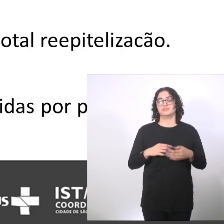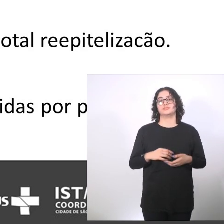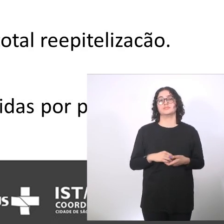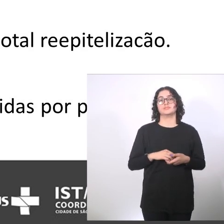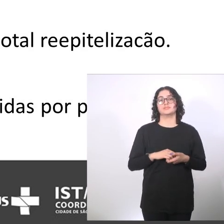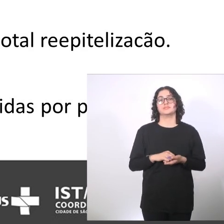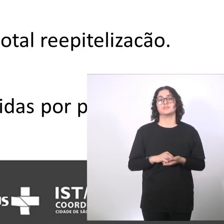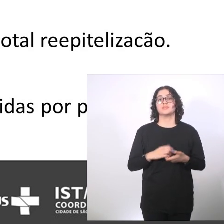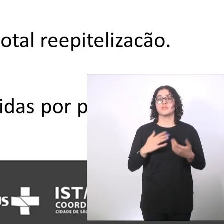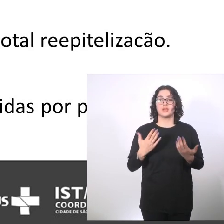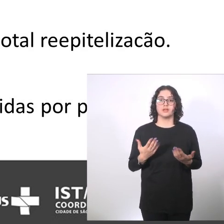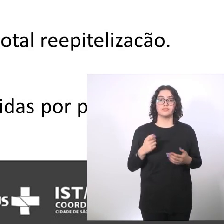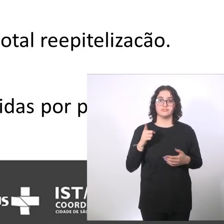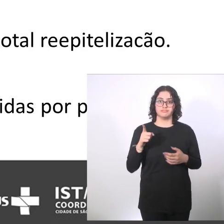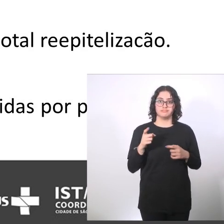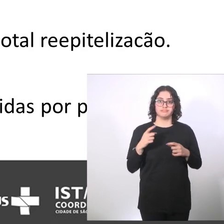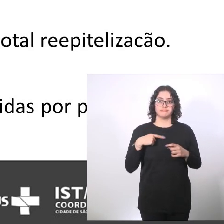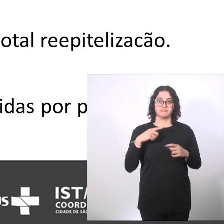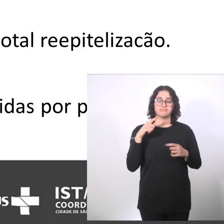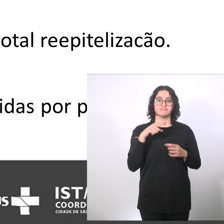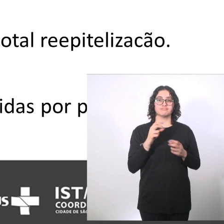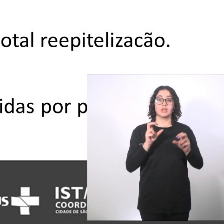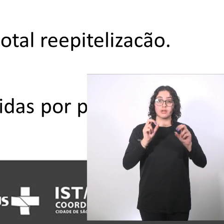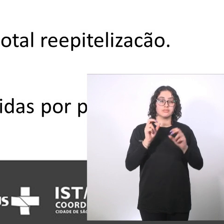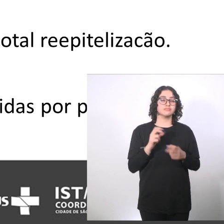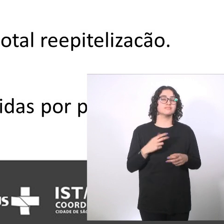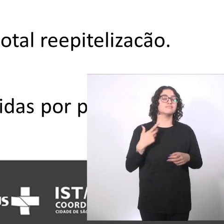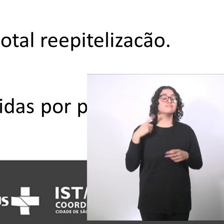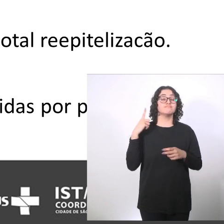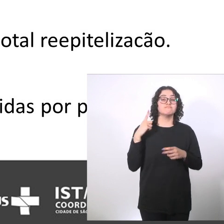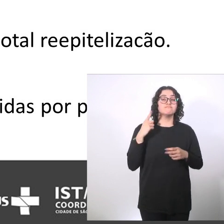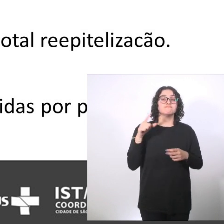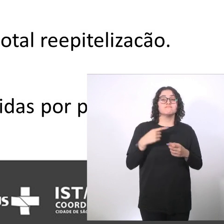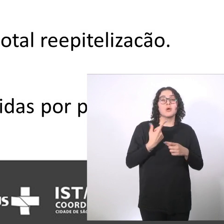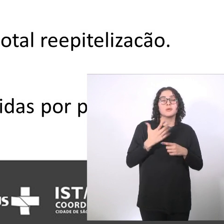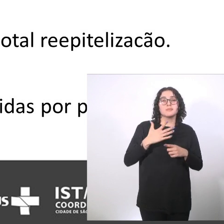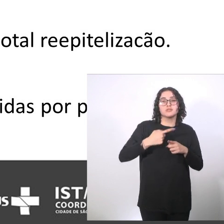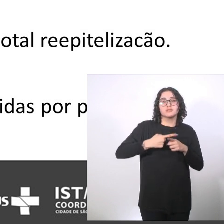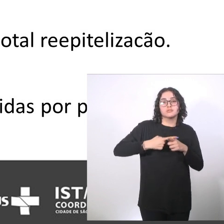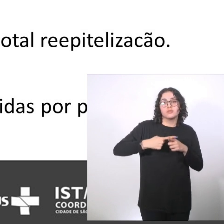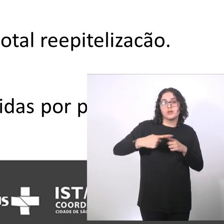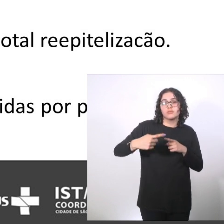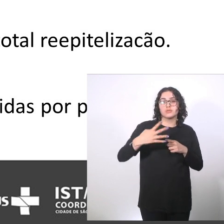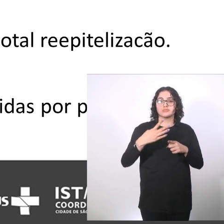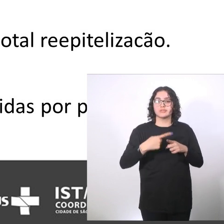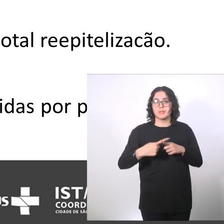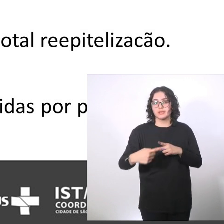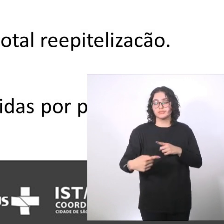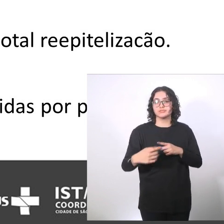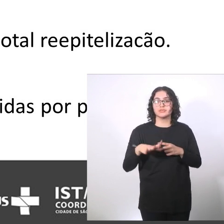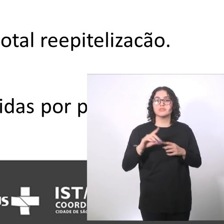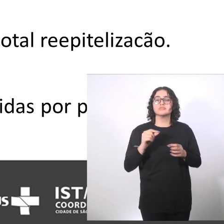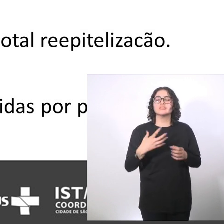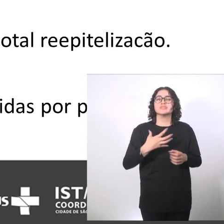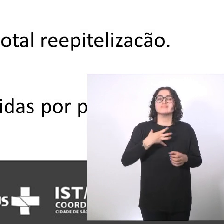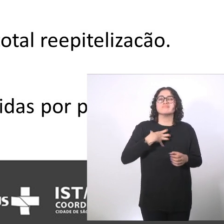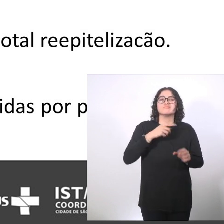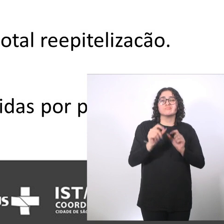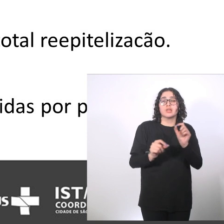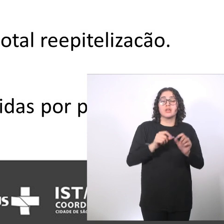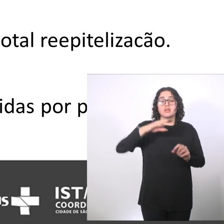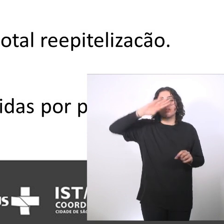Então, o quadro clínico, ele dura em torno de 2 a 4 semanas, e os sintomas iniciais são